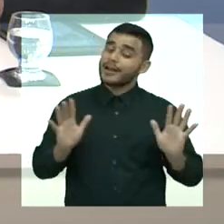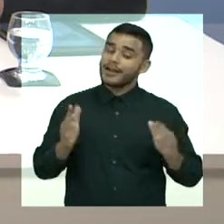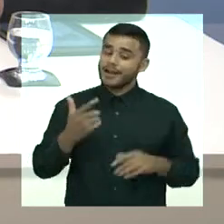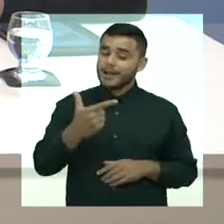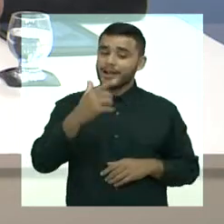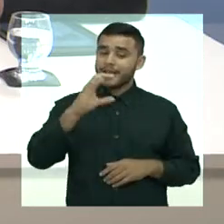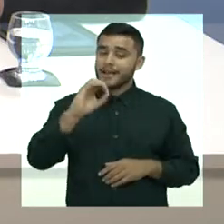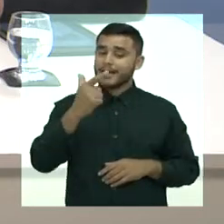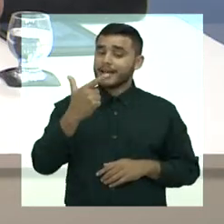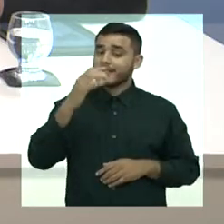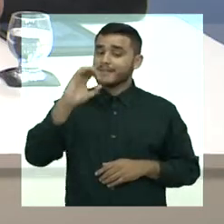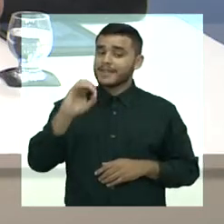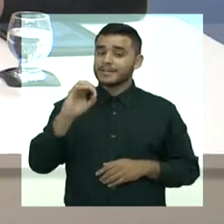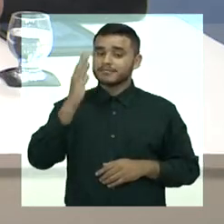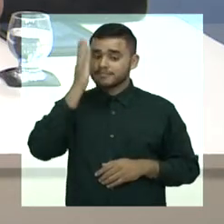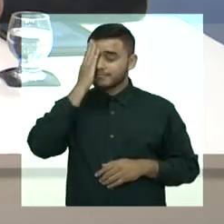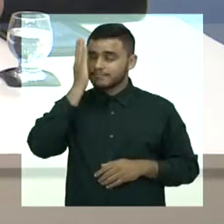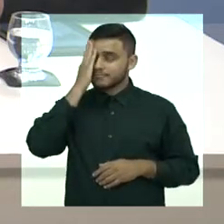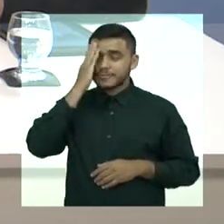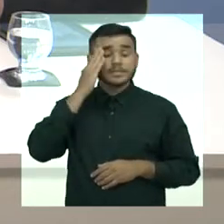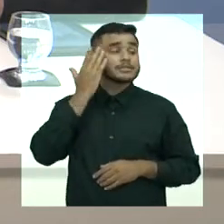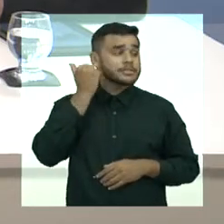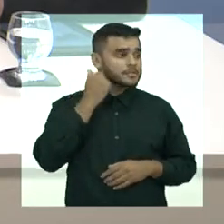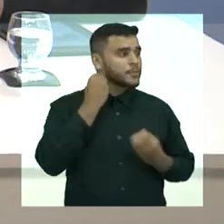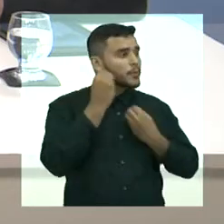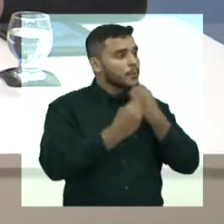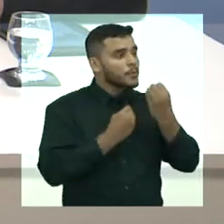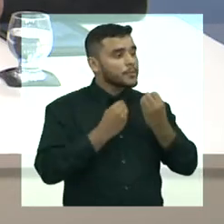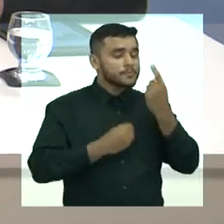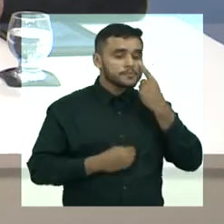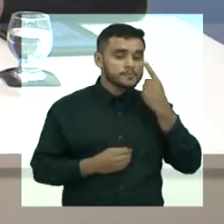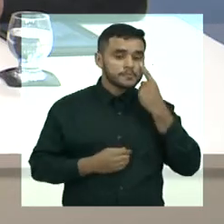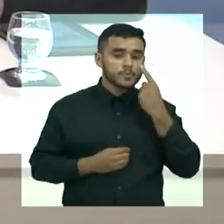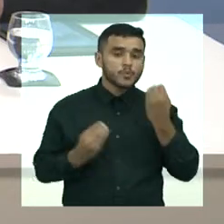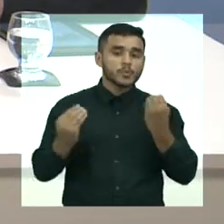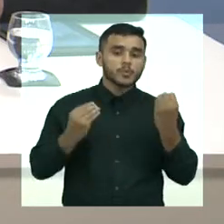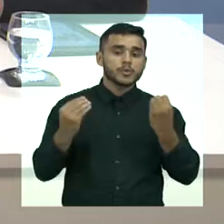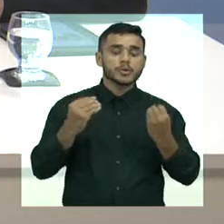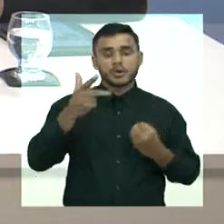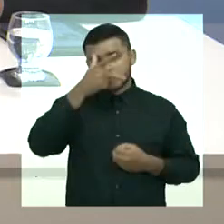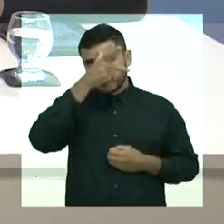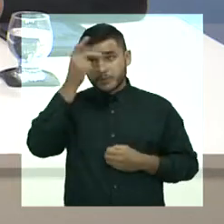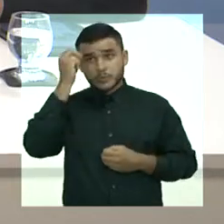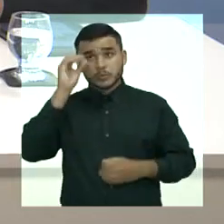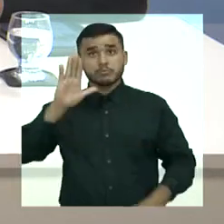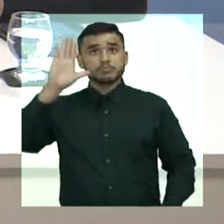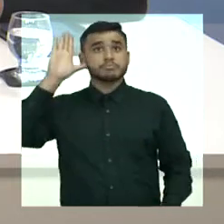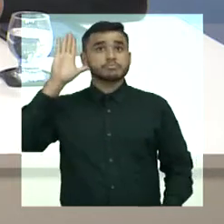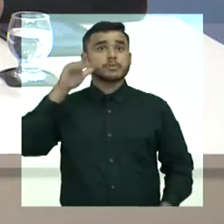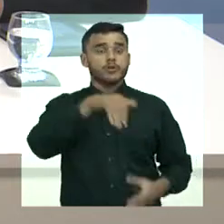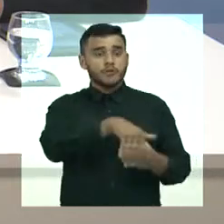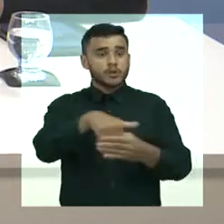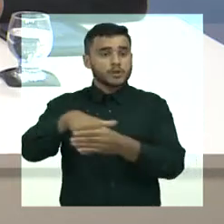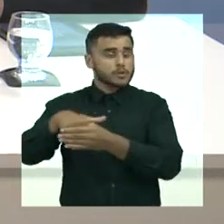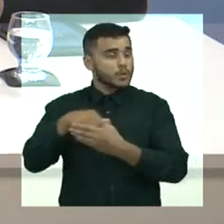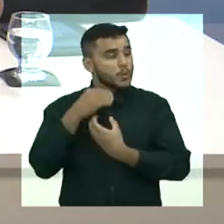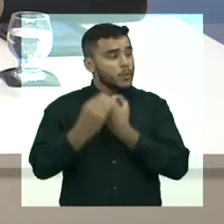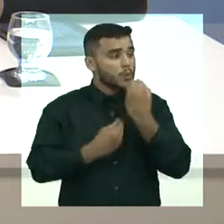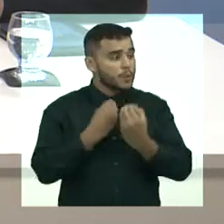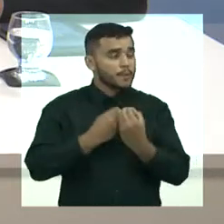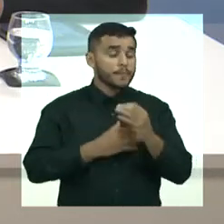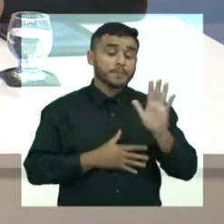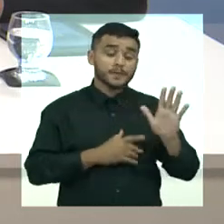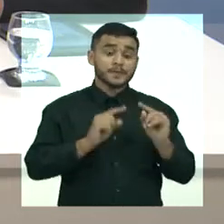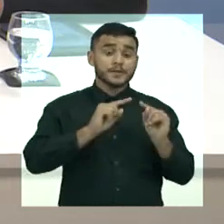traça o caminho para o asfaltamento para 2022. Essa reunião